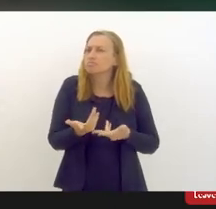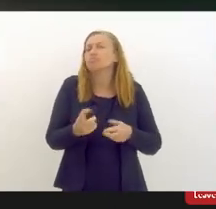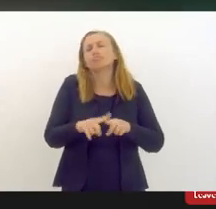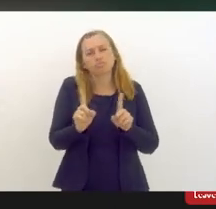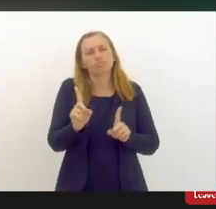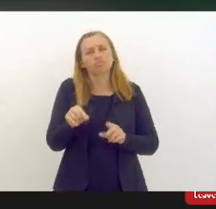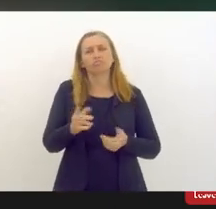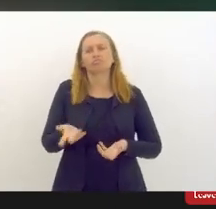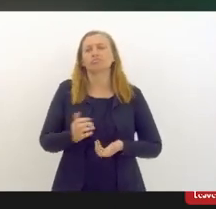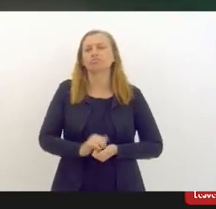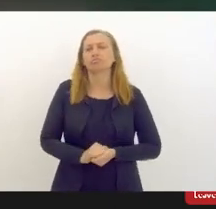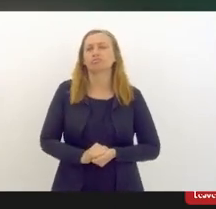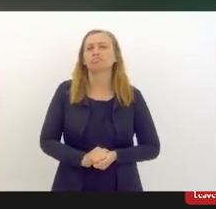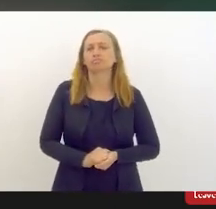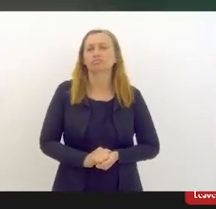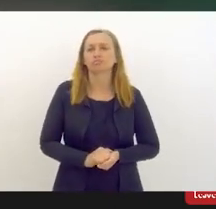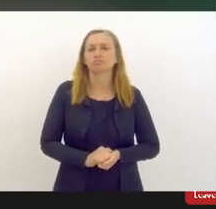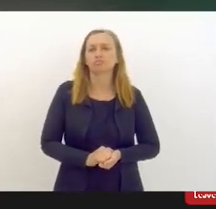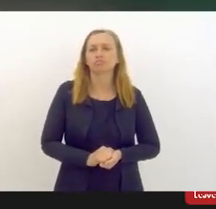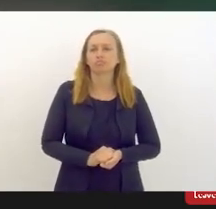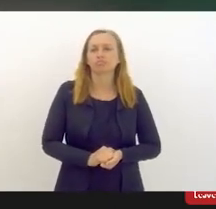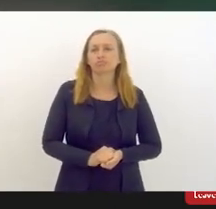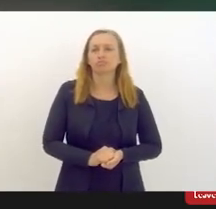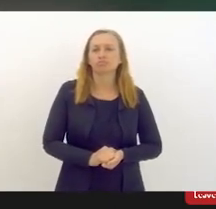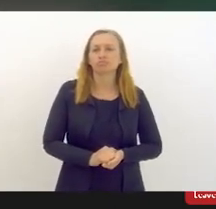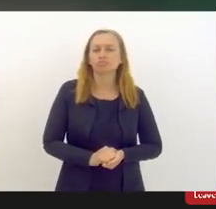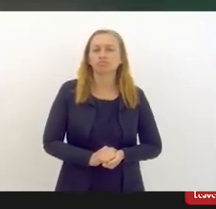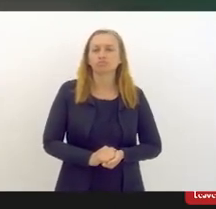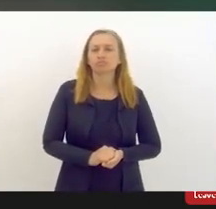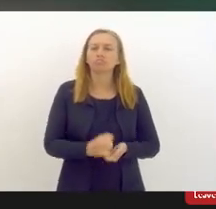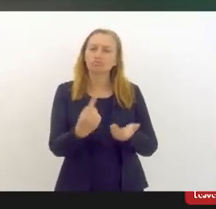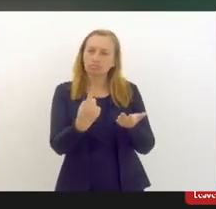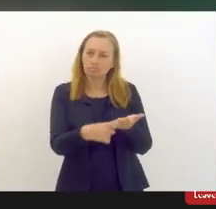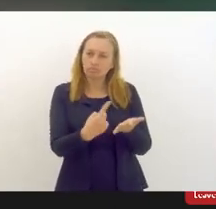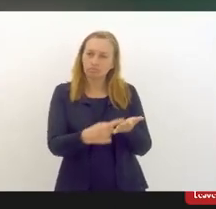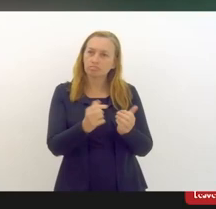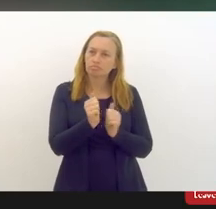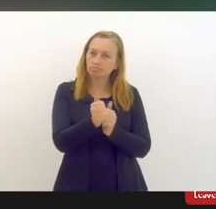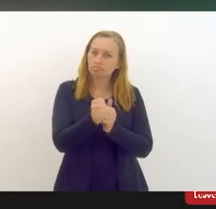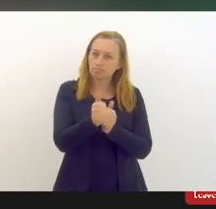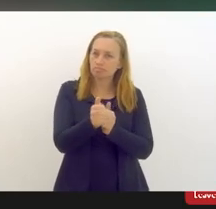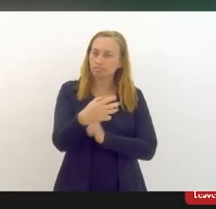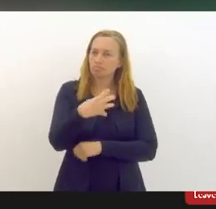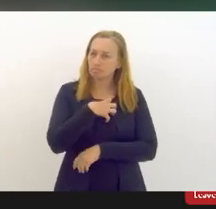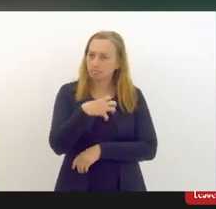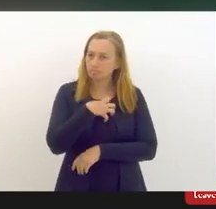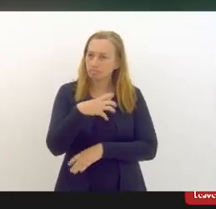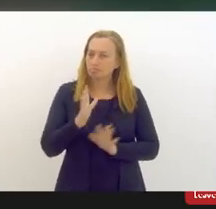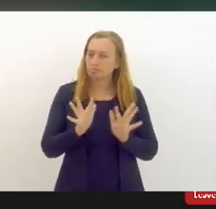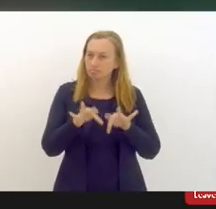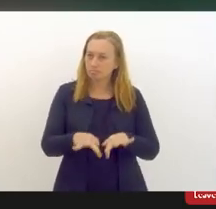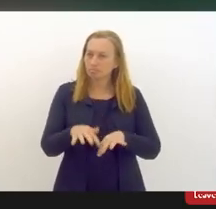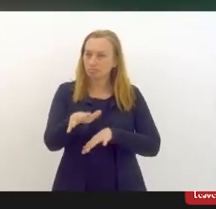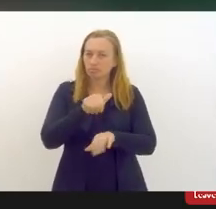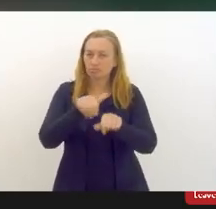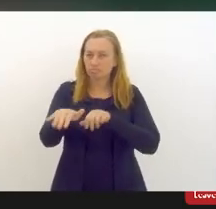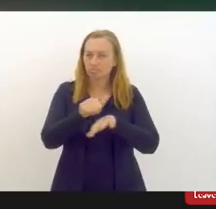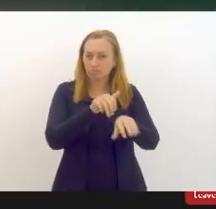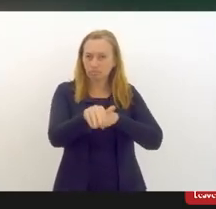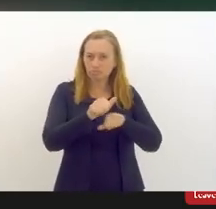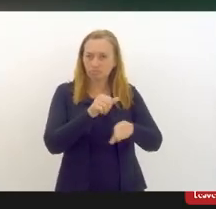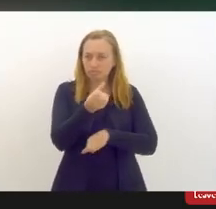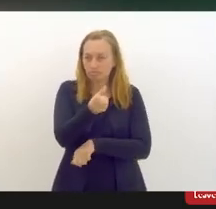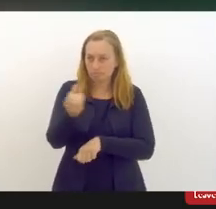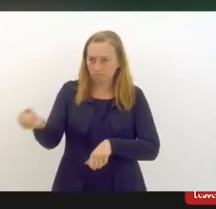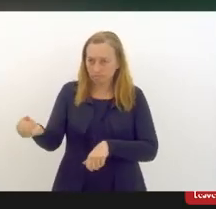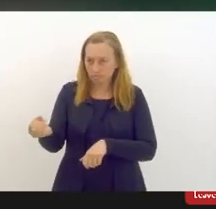Mas é isso, está sendo... O acordo está caminhando nesse sentido, para que se conclua a convocação de 600